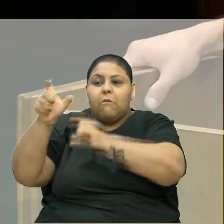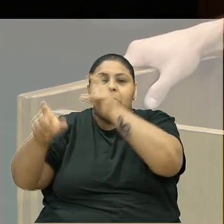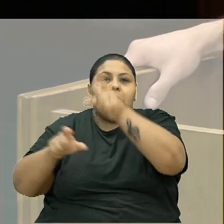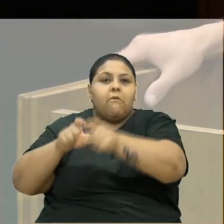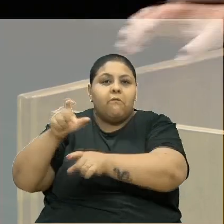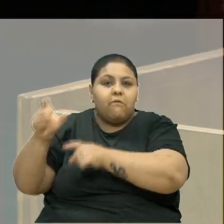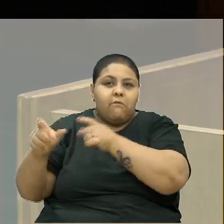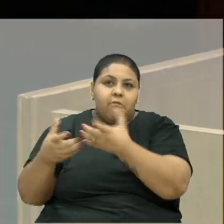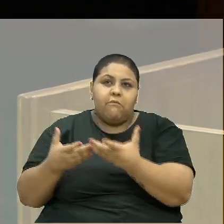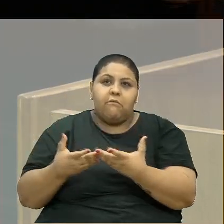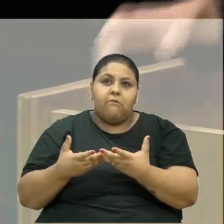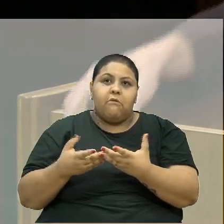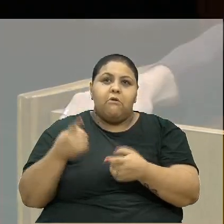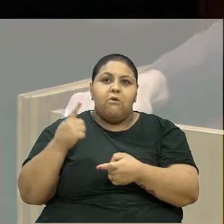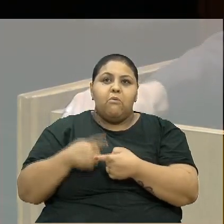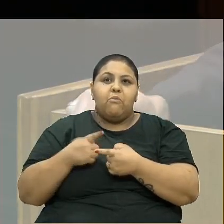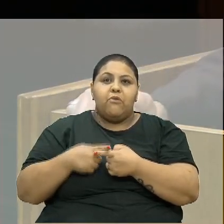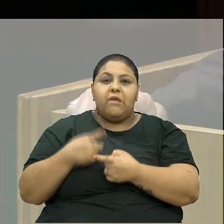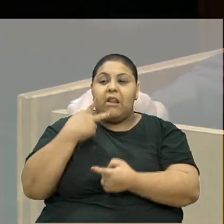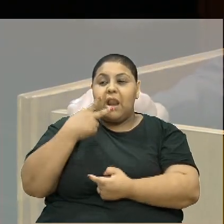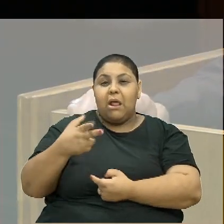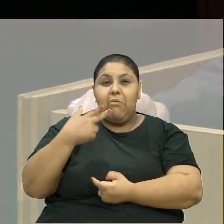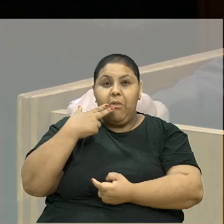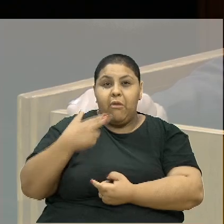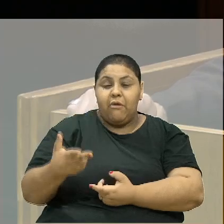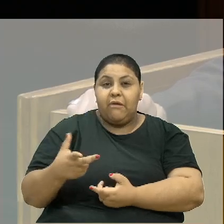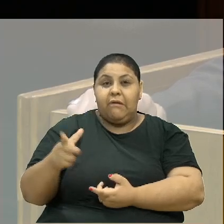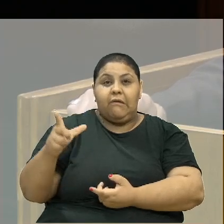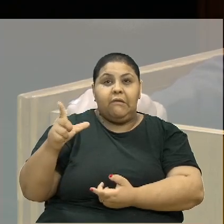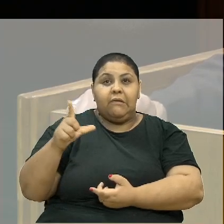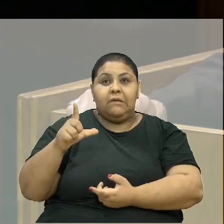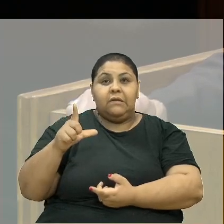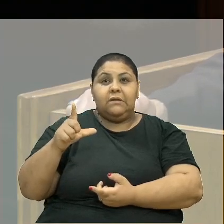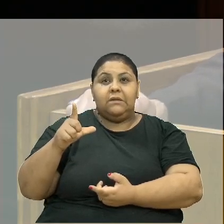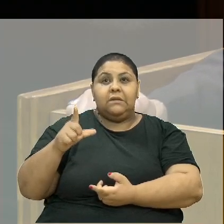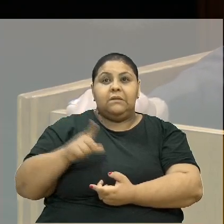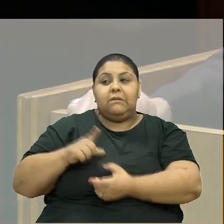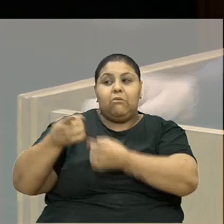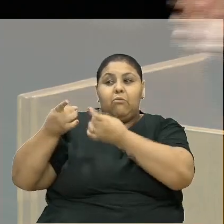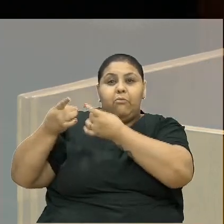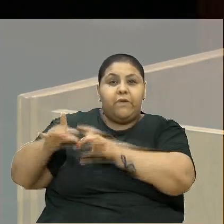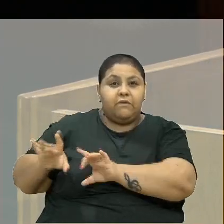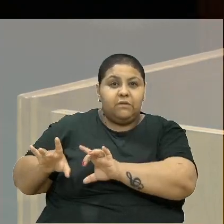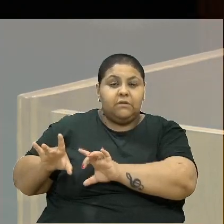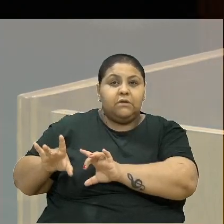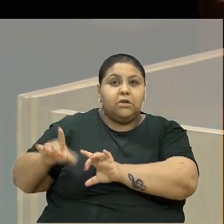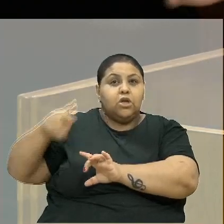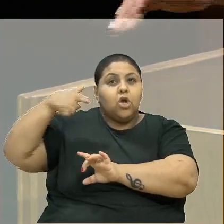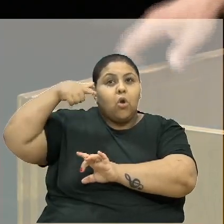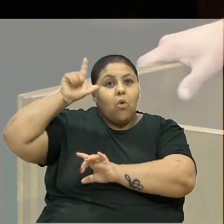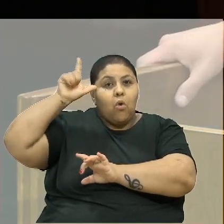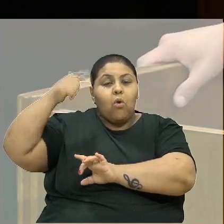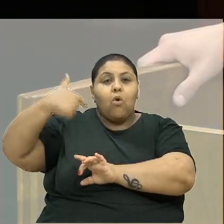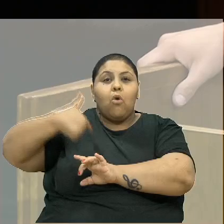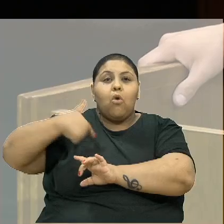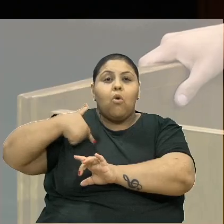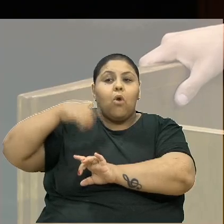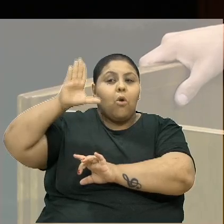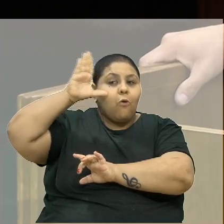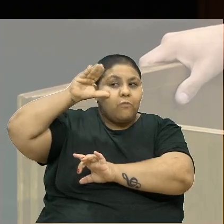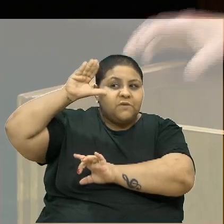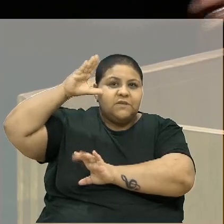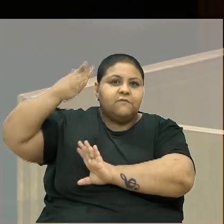que por picuinhas, às vezes acabam tendo inimizades. E ontem eu estava